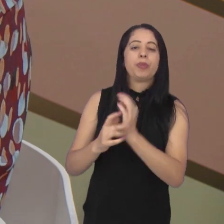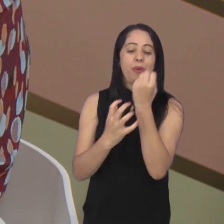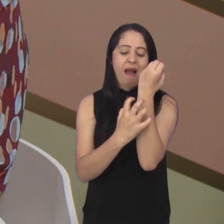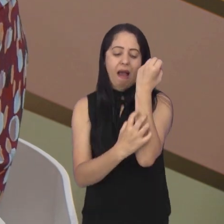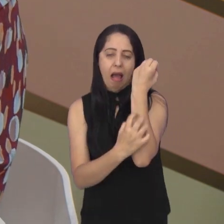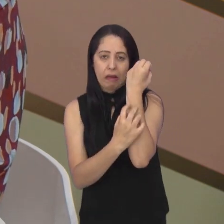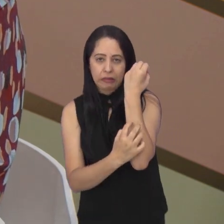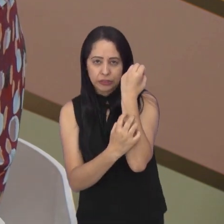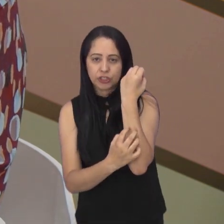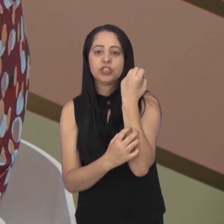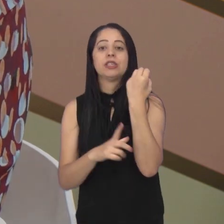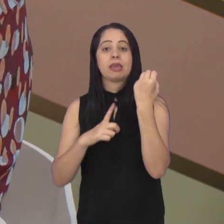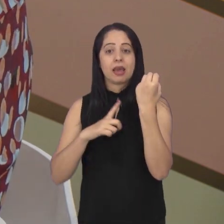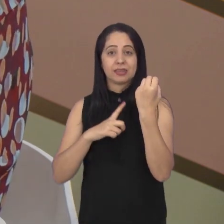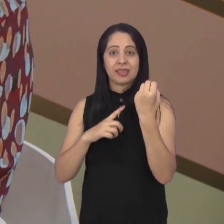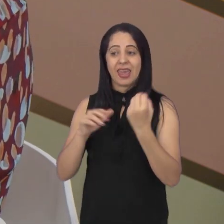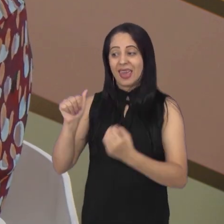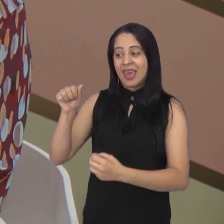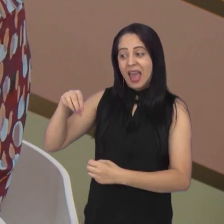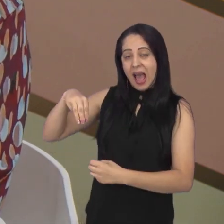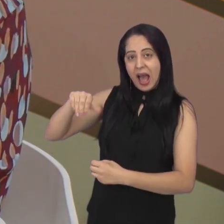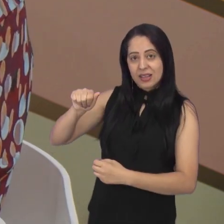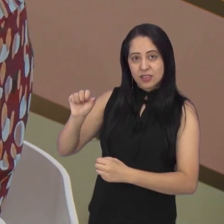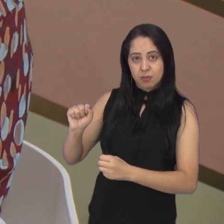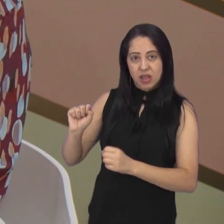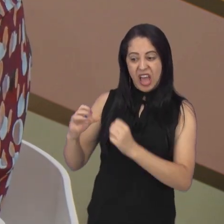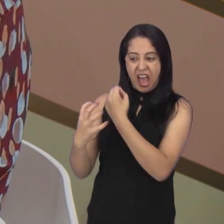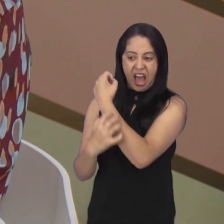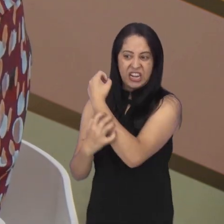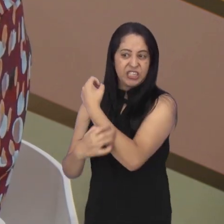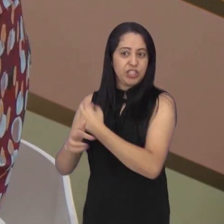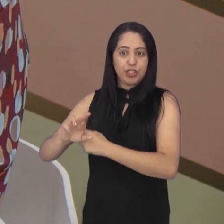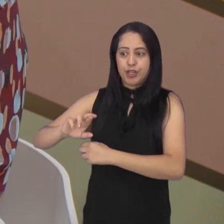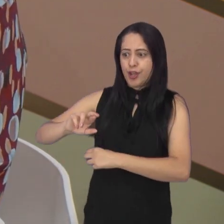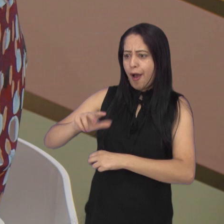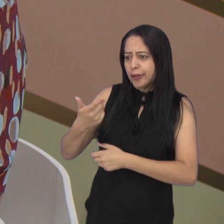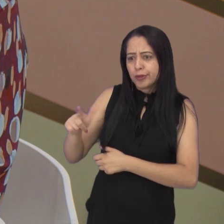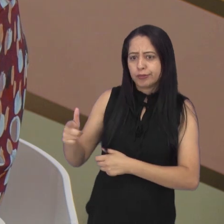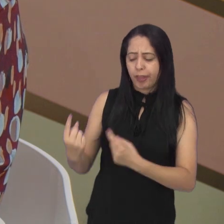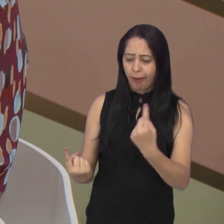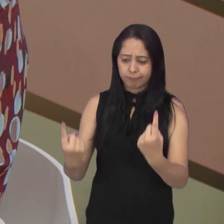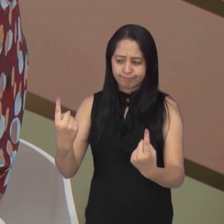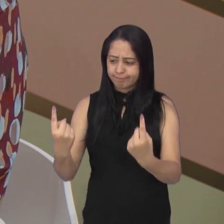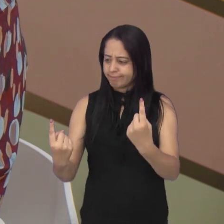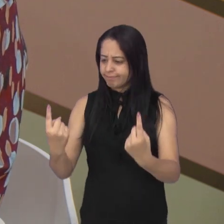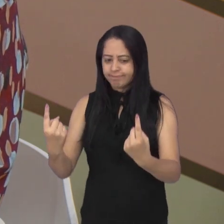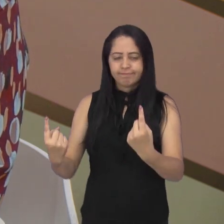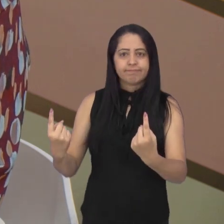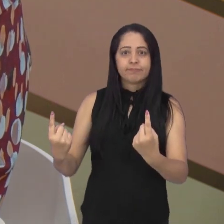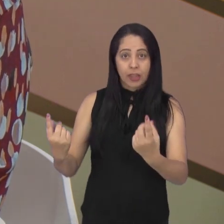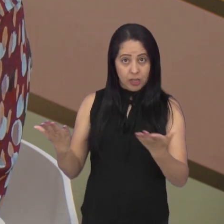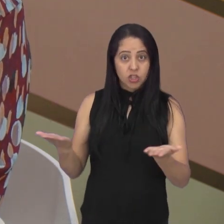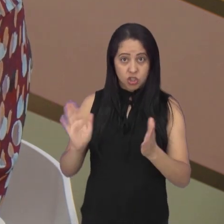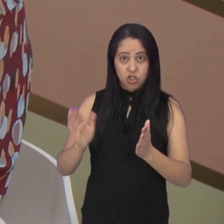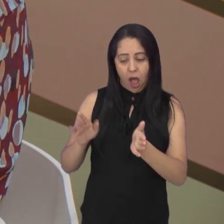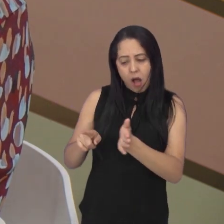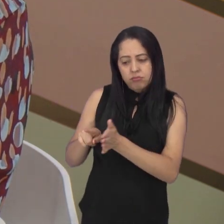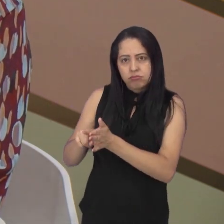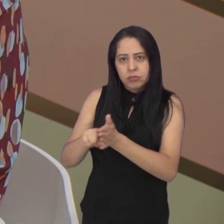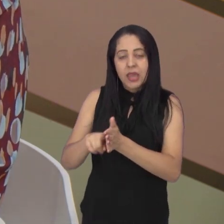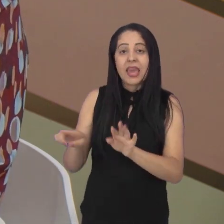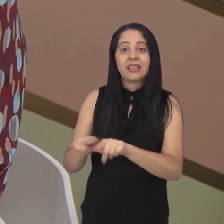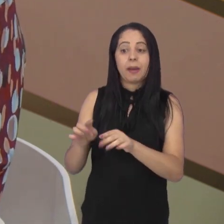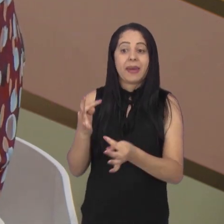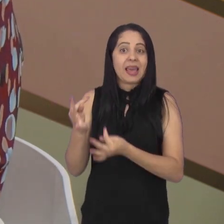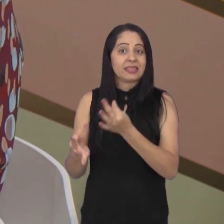os processos alérgicos, tem a chamada asma não alérgica. Então hoje, assim, ela é prevalente, bem estudada e com uma parte de